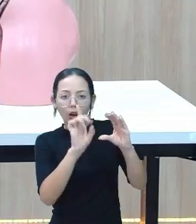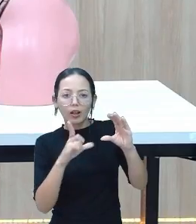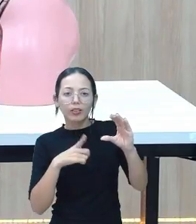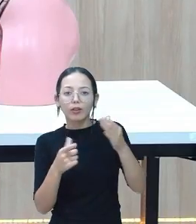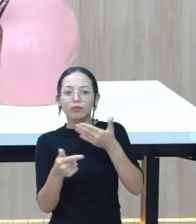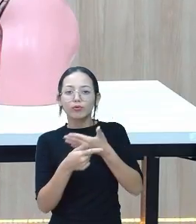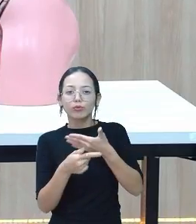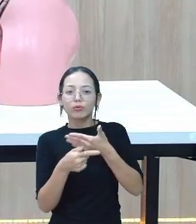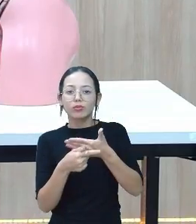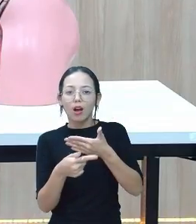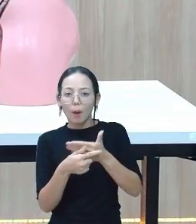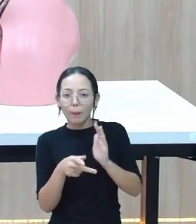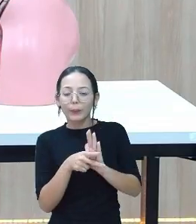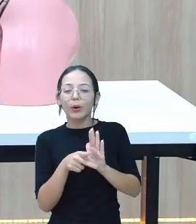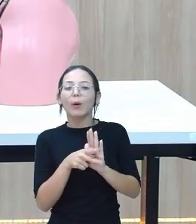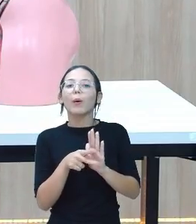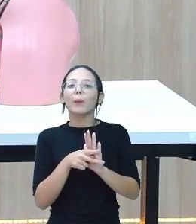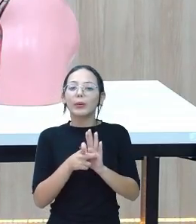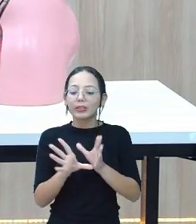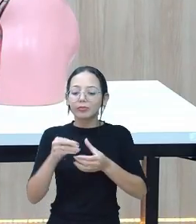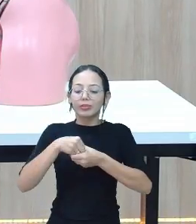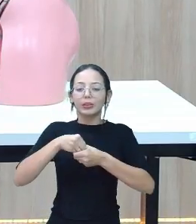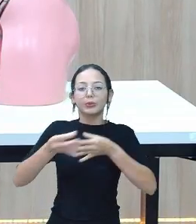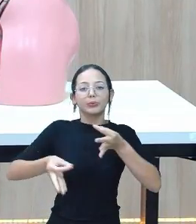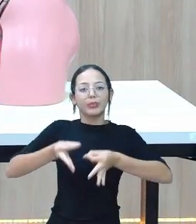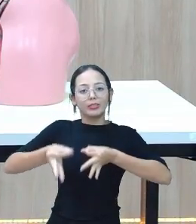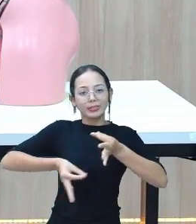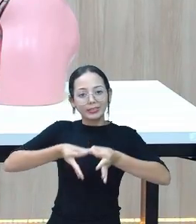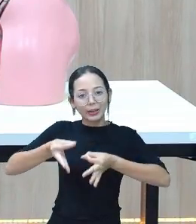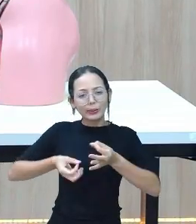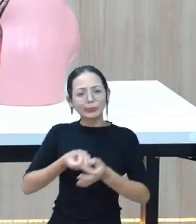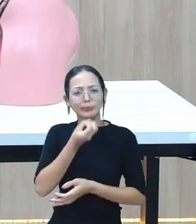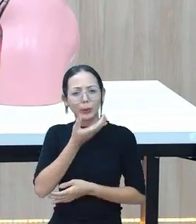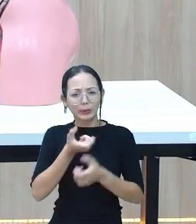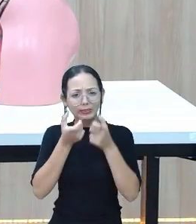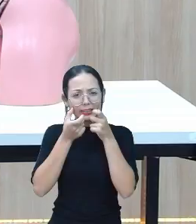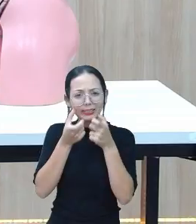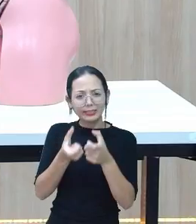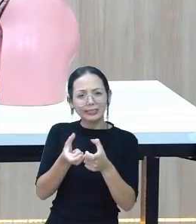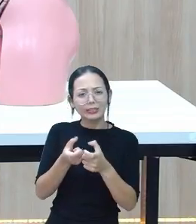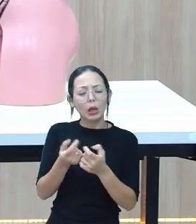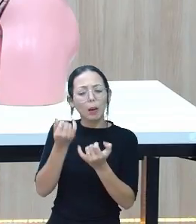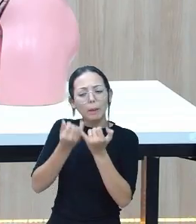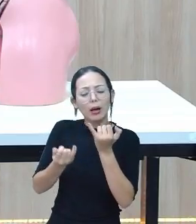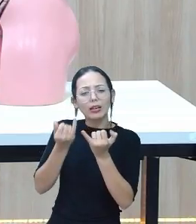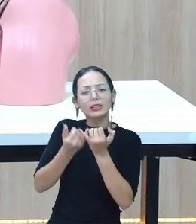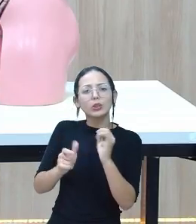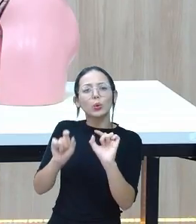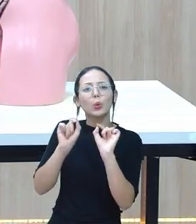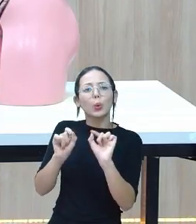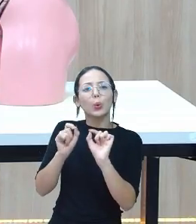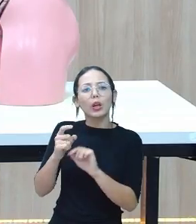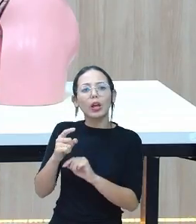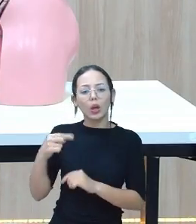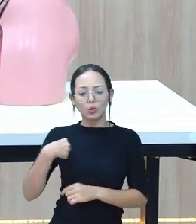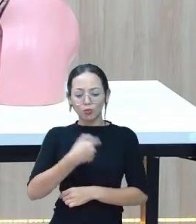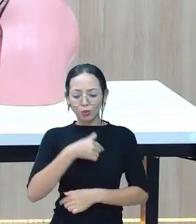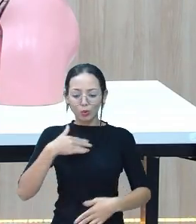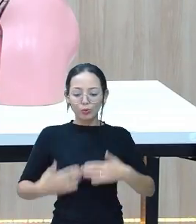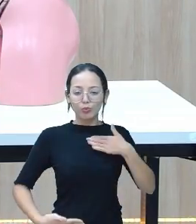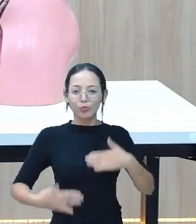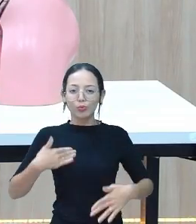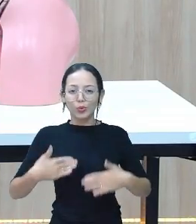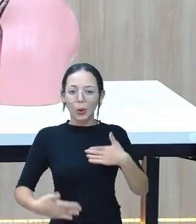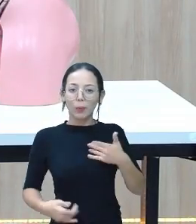a sua função na célula. É bem interessante, bem parecido com o nosso corpo